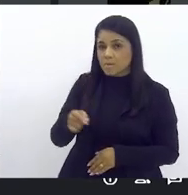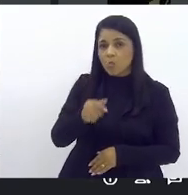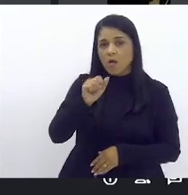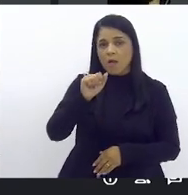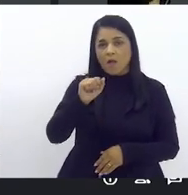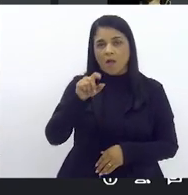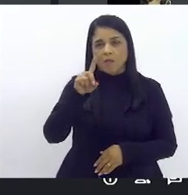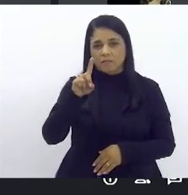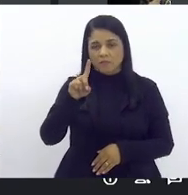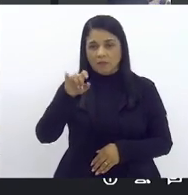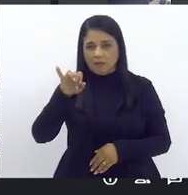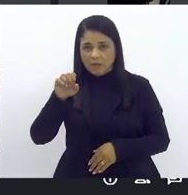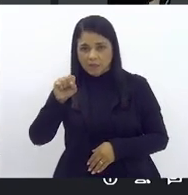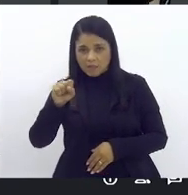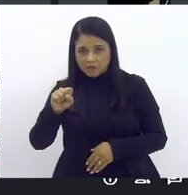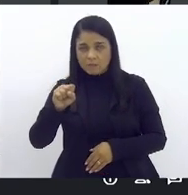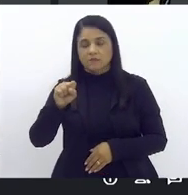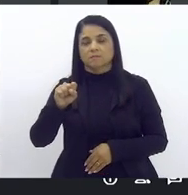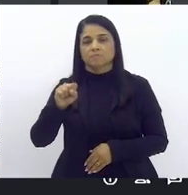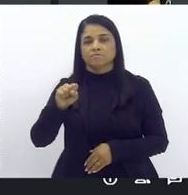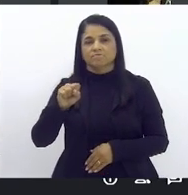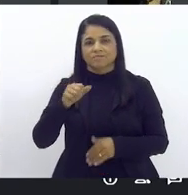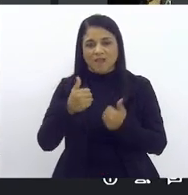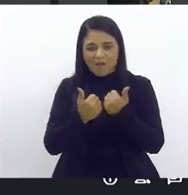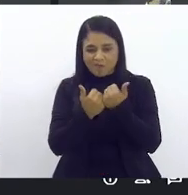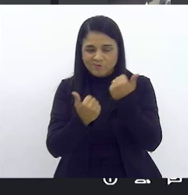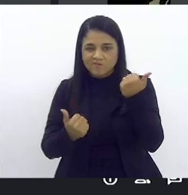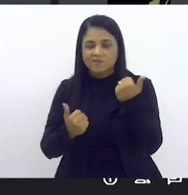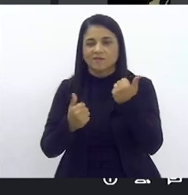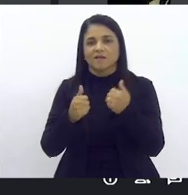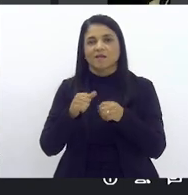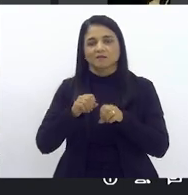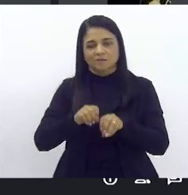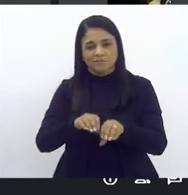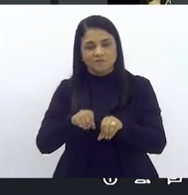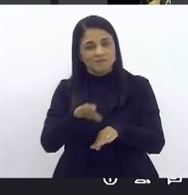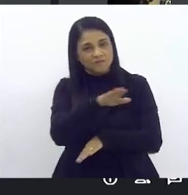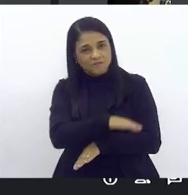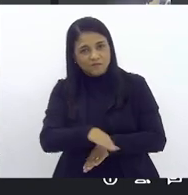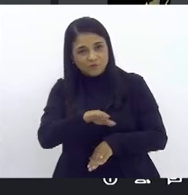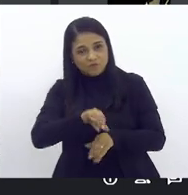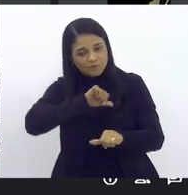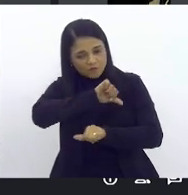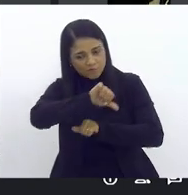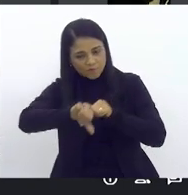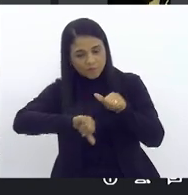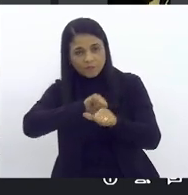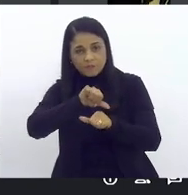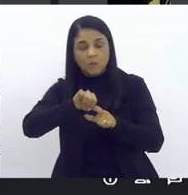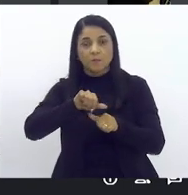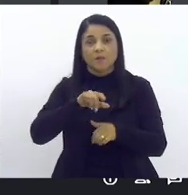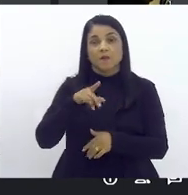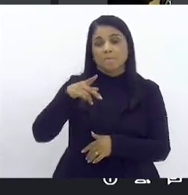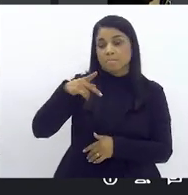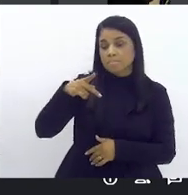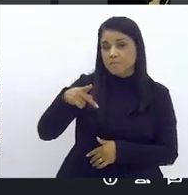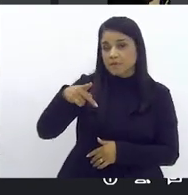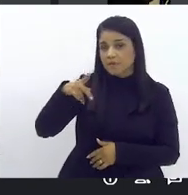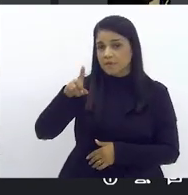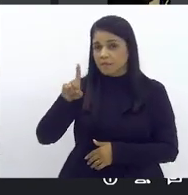de educação infantil, na carreira do magistério, inclusive com transformação do cargo de ADI para PDI,